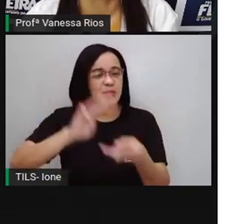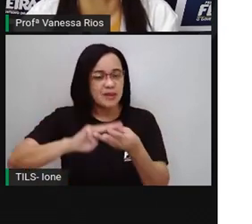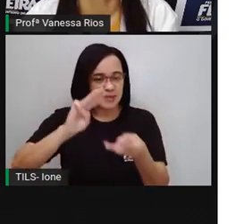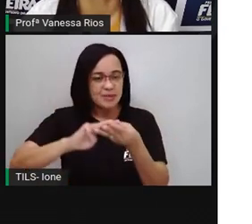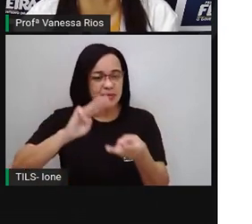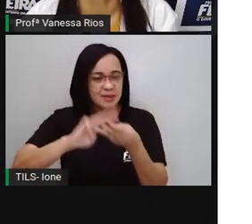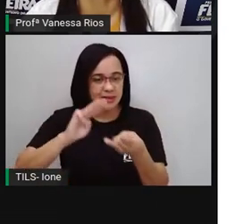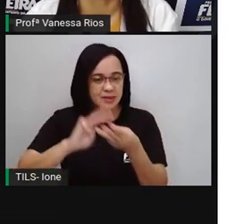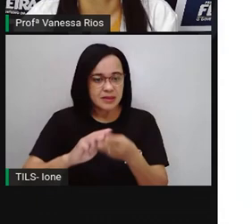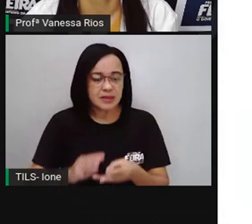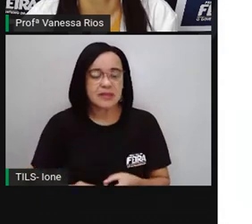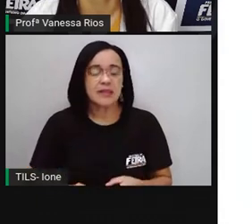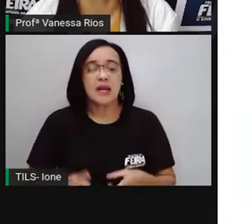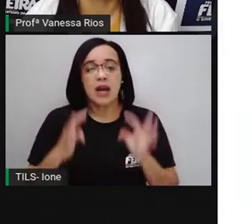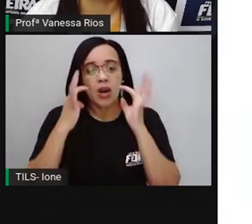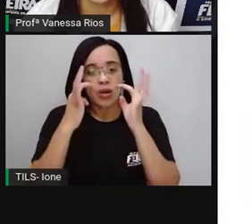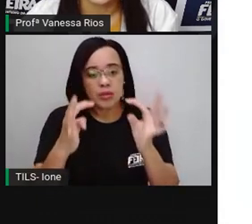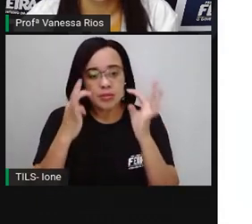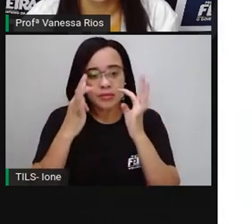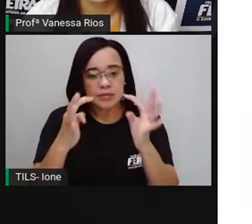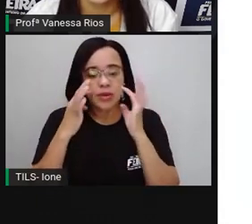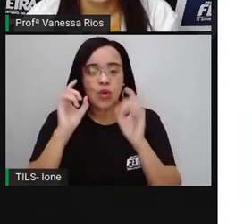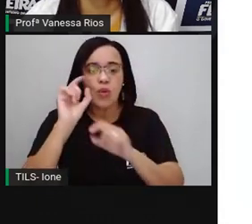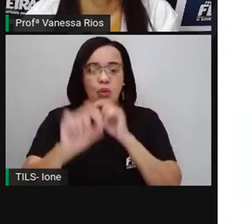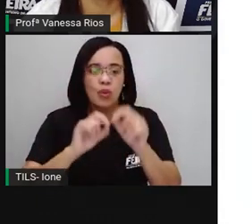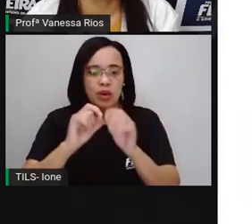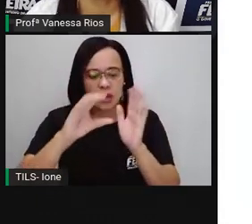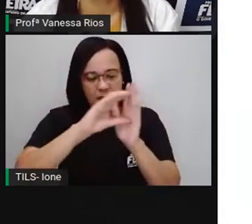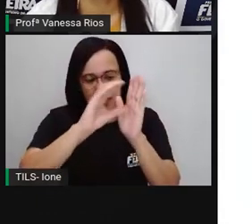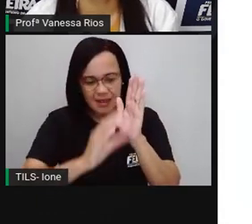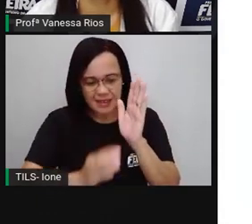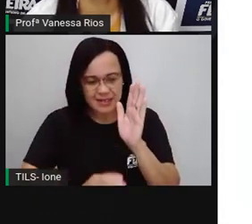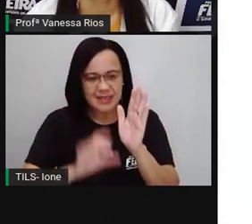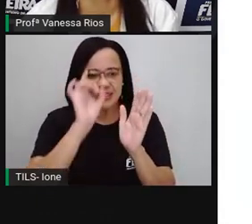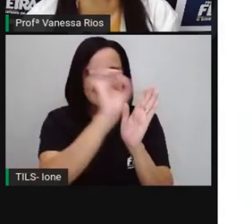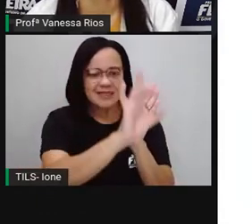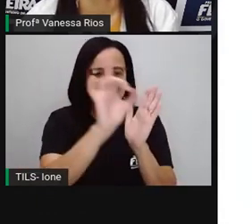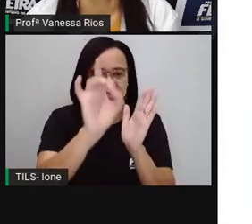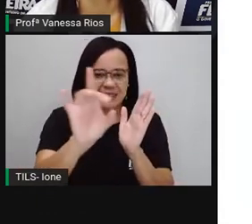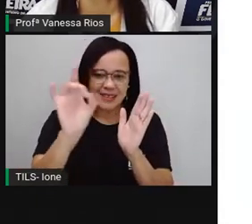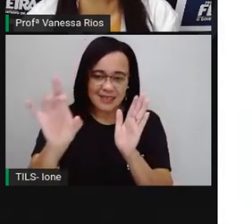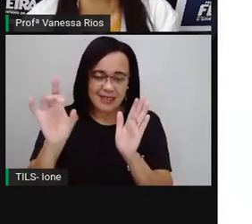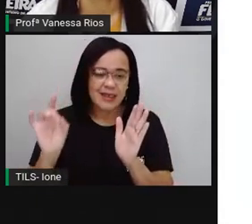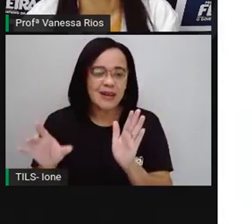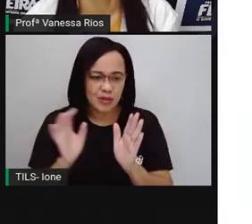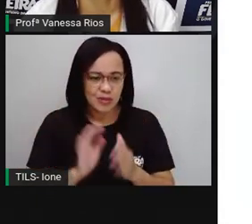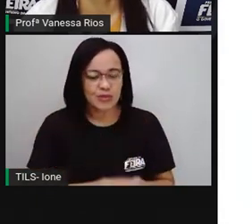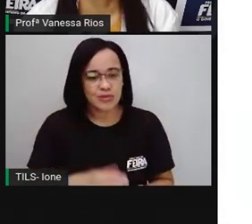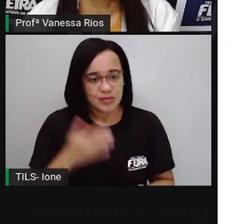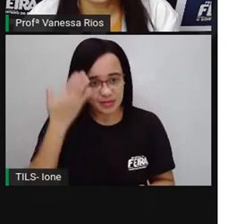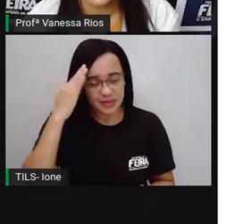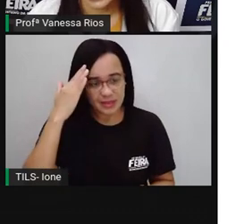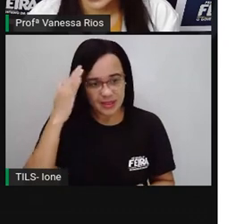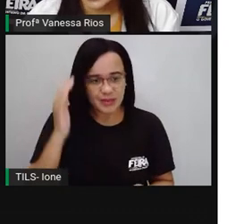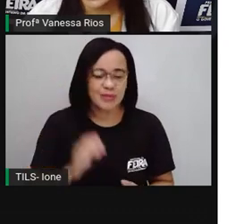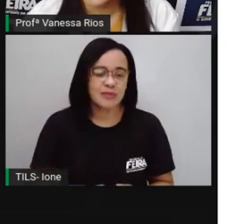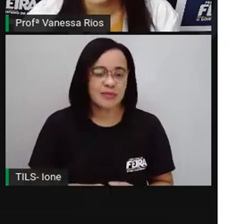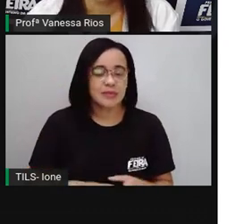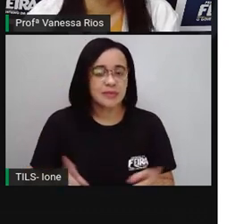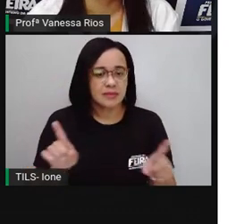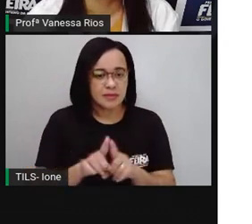as características aí dos poliedros. São aqueles que possuem aí todas as faces